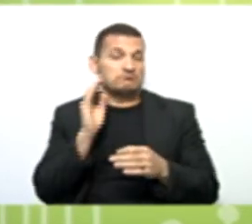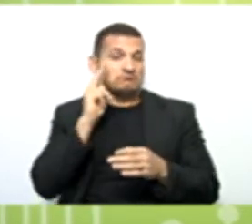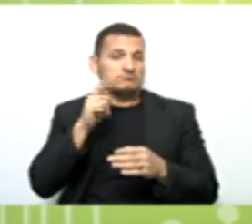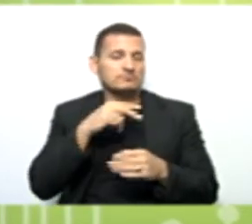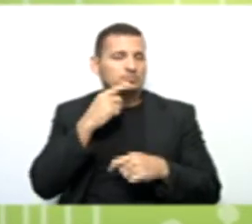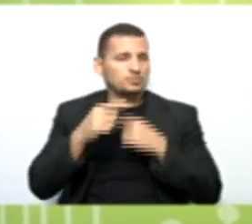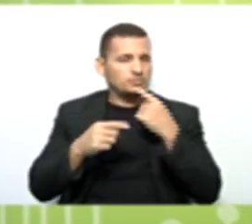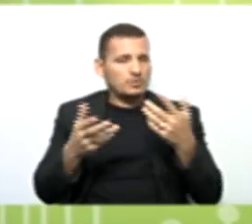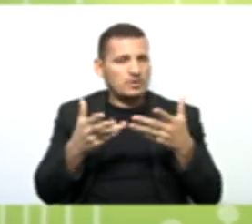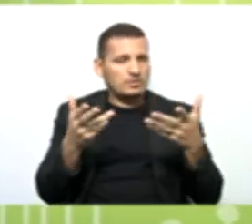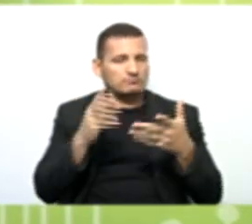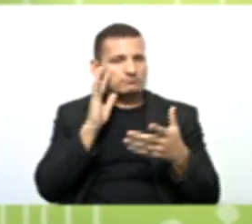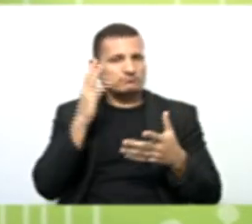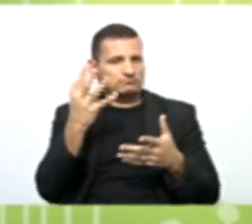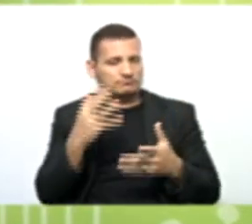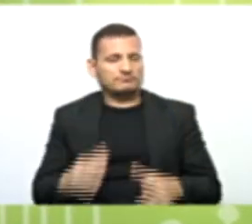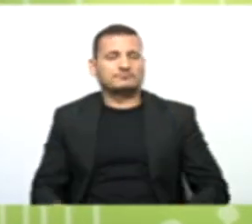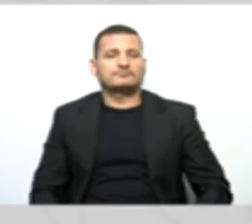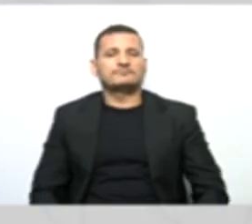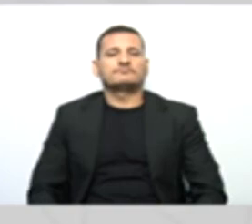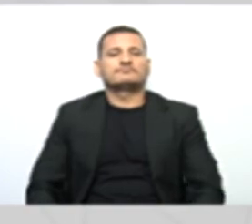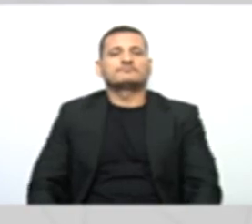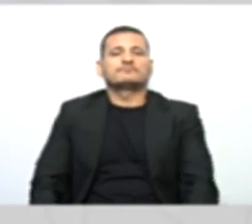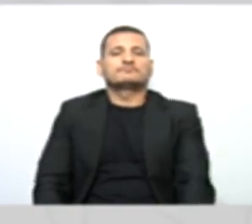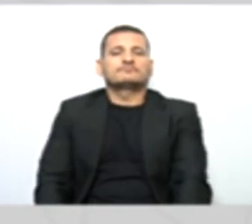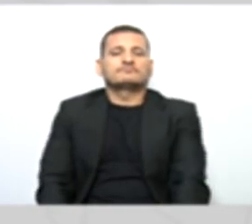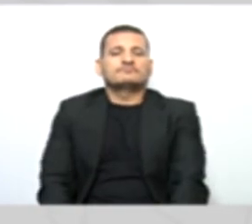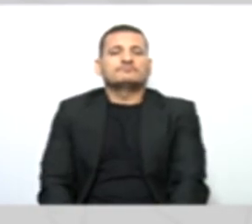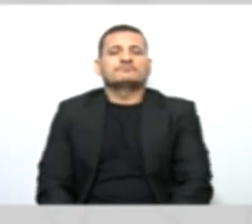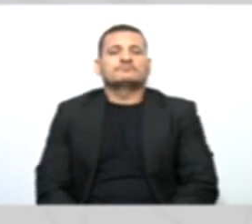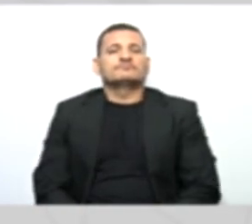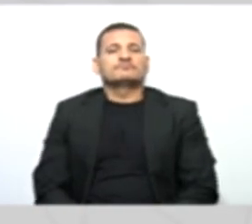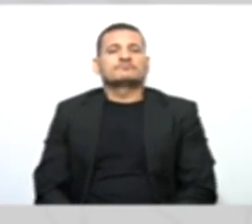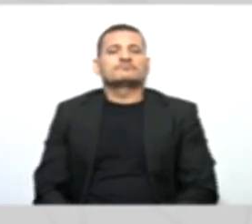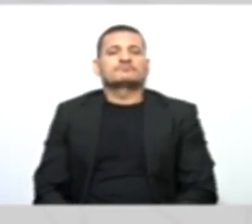dúvidas agora. Vamos passar para o quadro aqui.